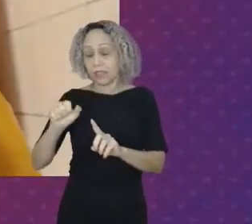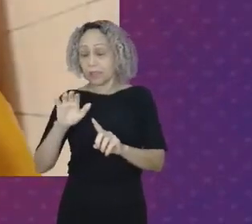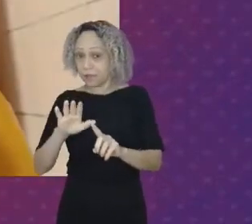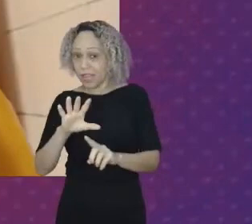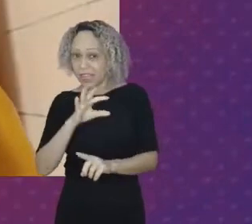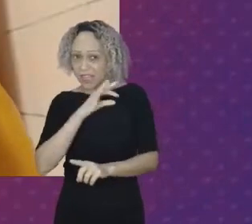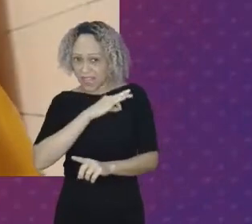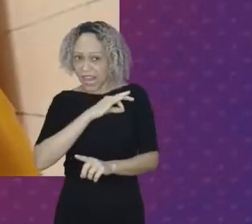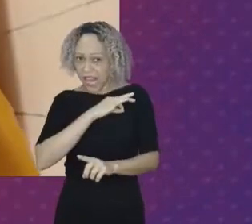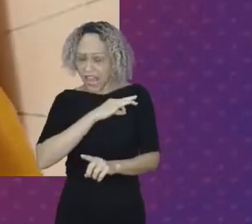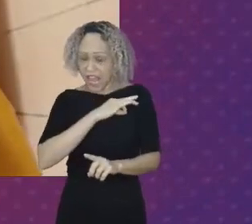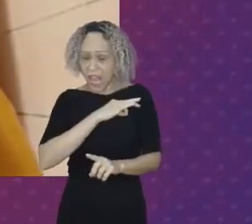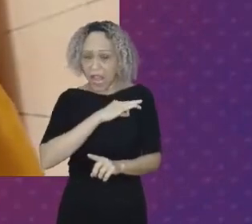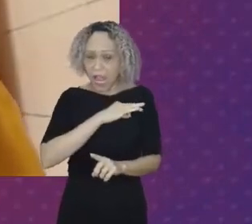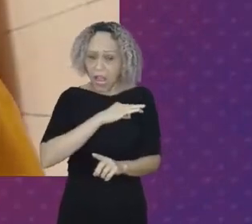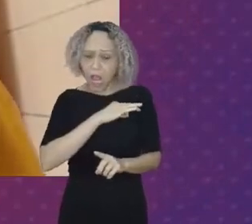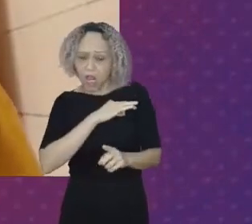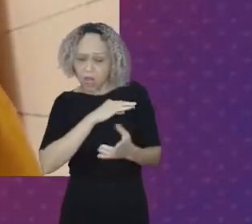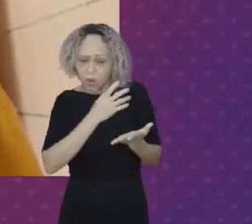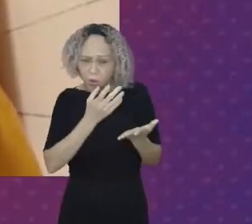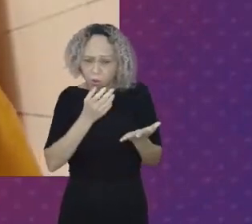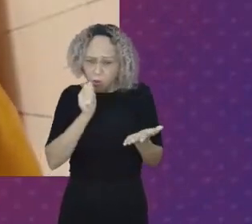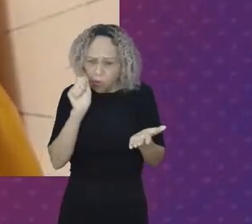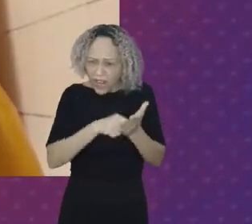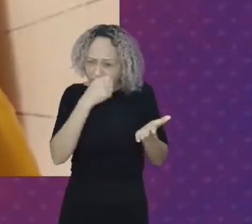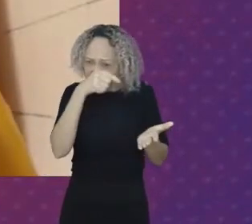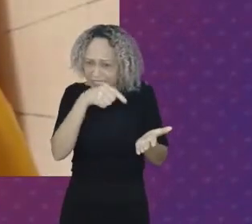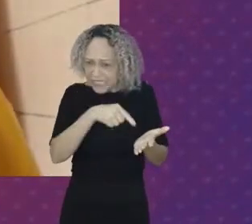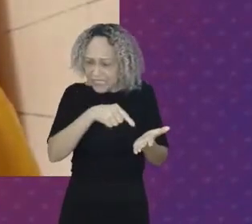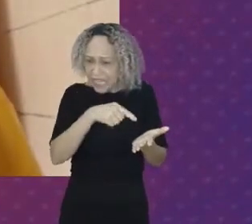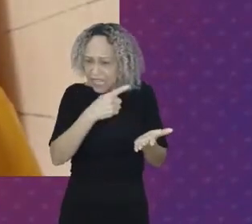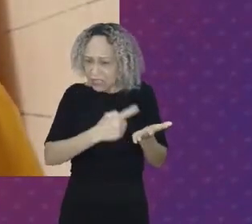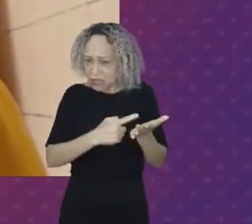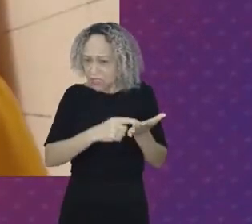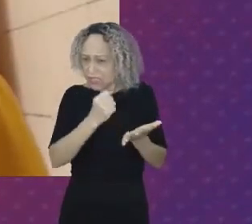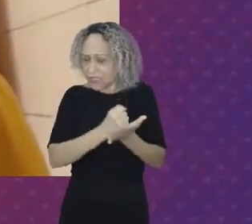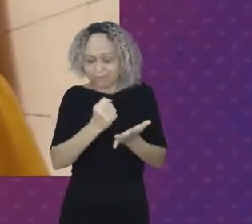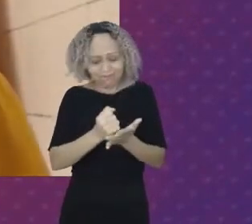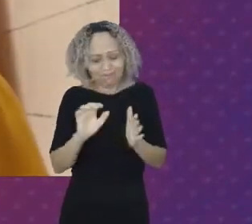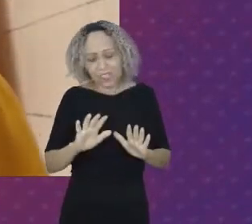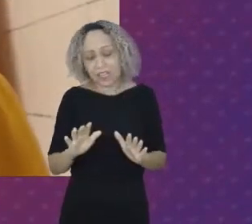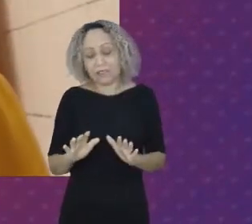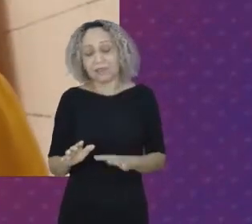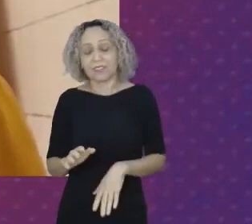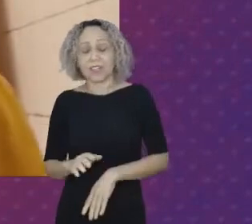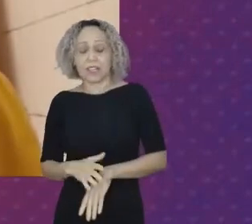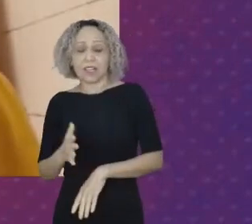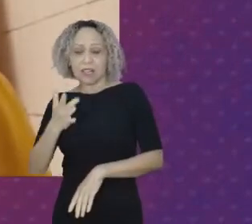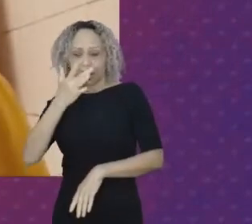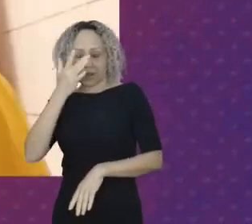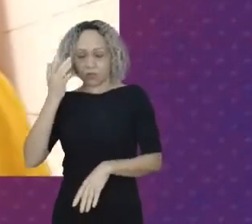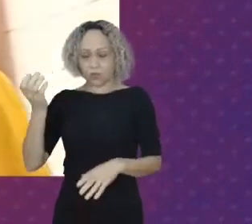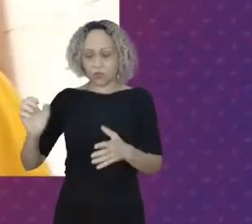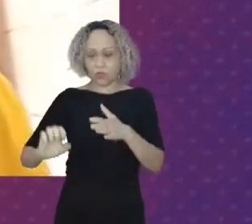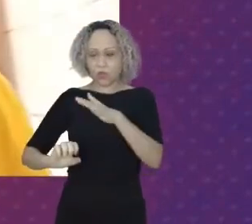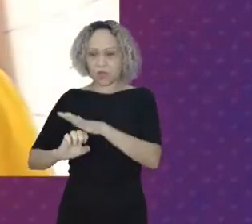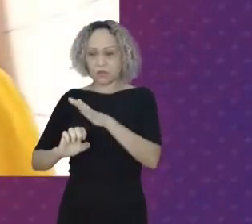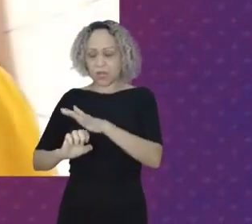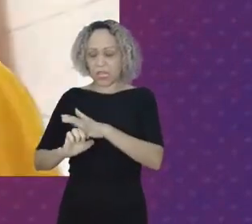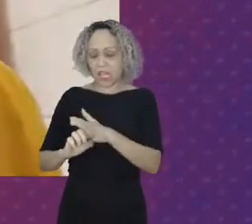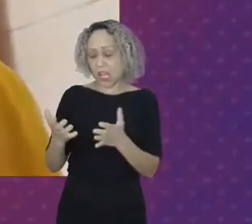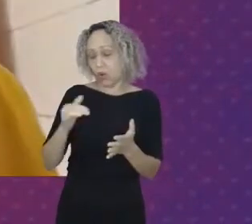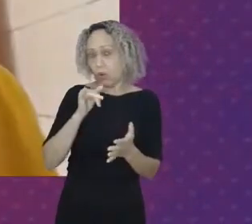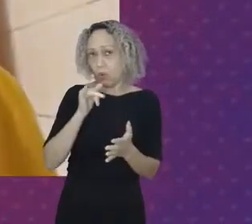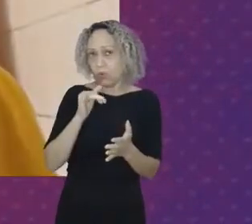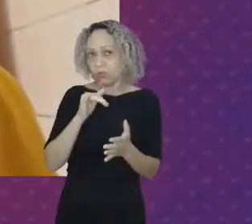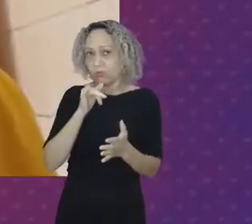que combinava que valor podia pagar e as trabalhadoras, claro, né, aceitavam porque teria carteira assinada. E